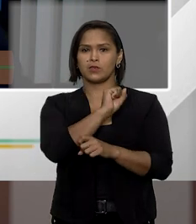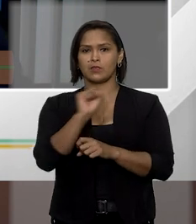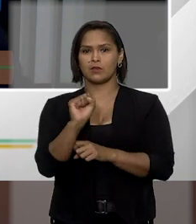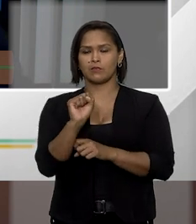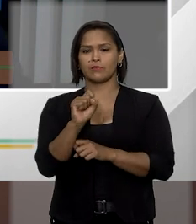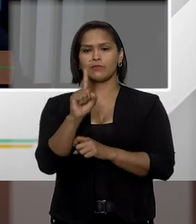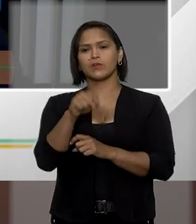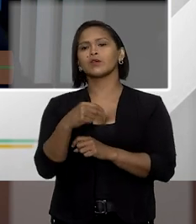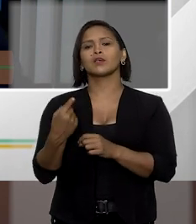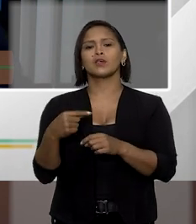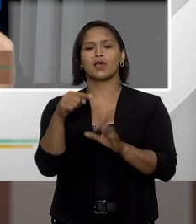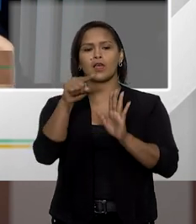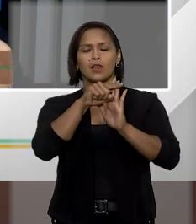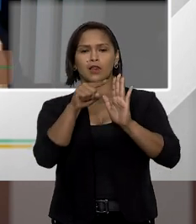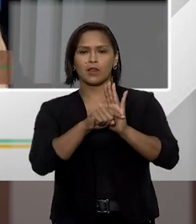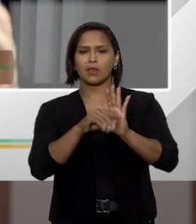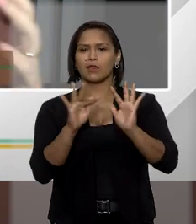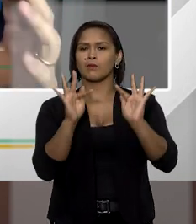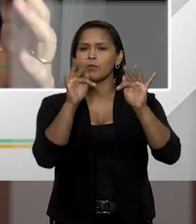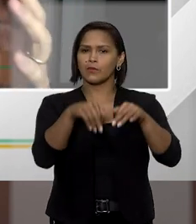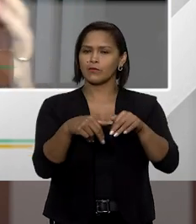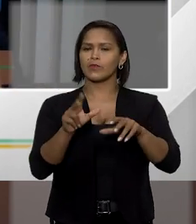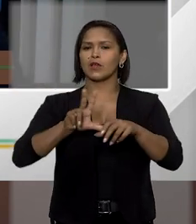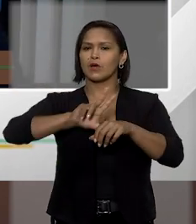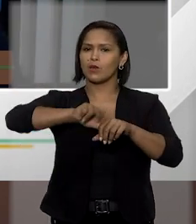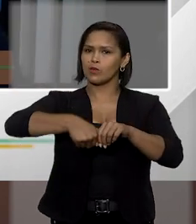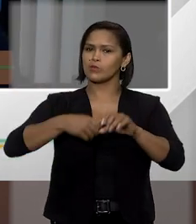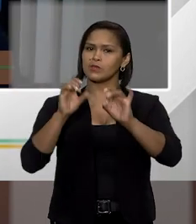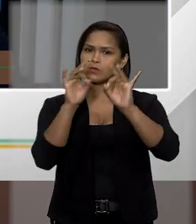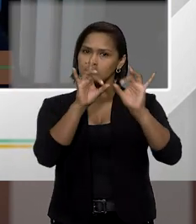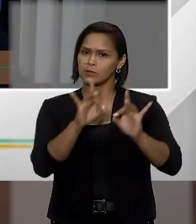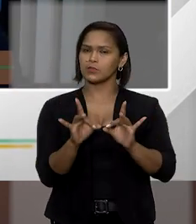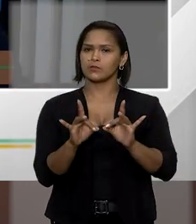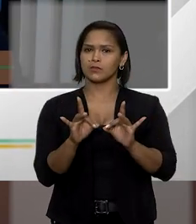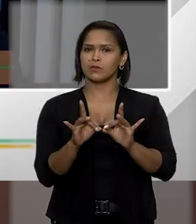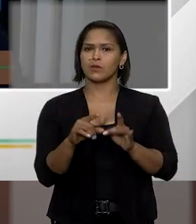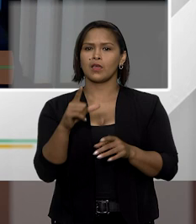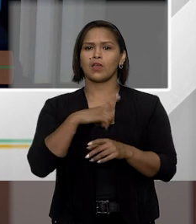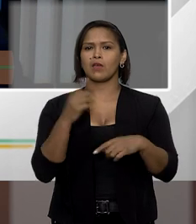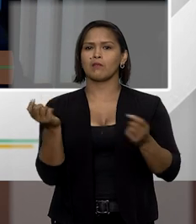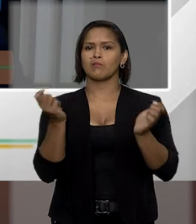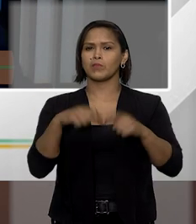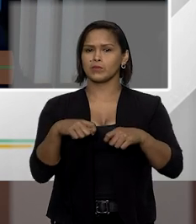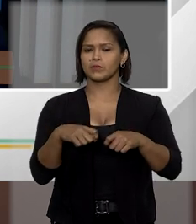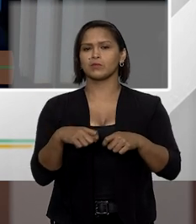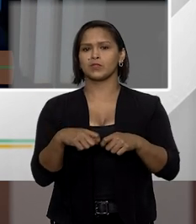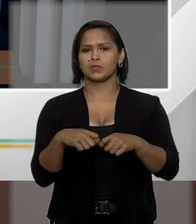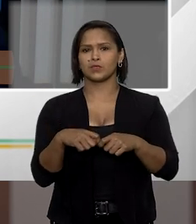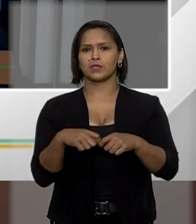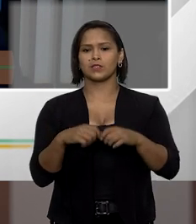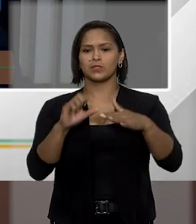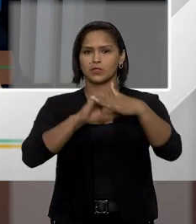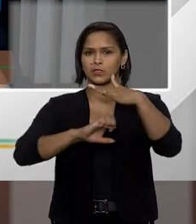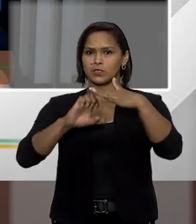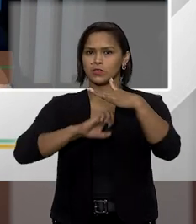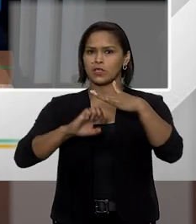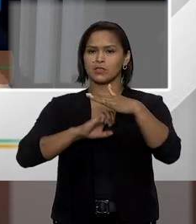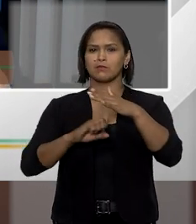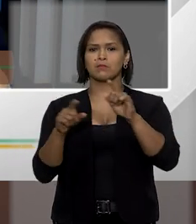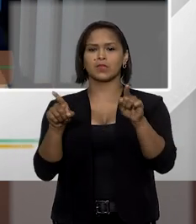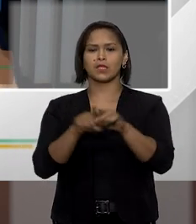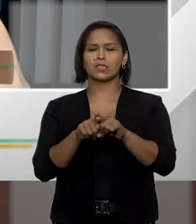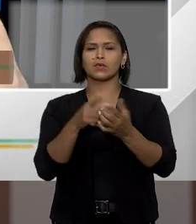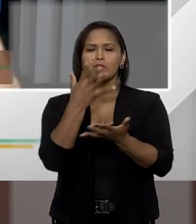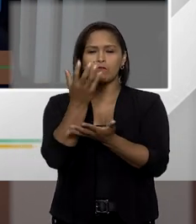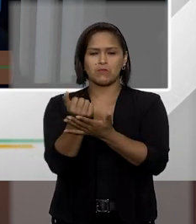8º, que contemplando ali, finalmente, no âmbito da corrupção especificadamente, a possibilidade de as empresas que